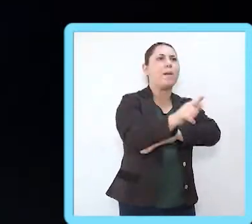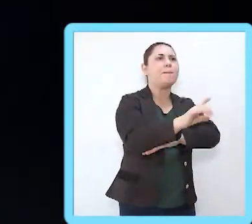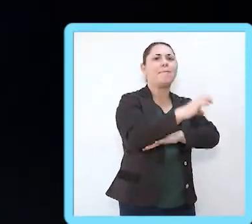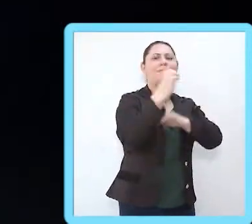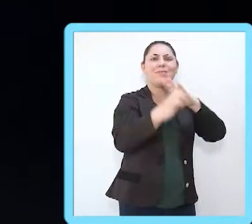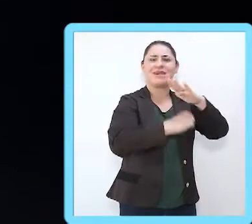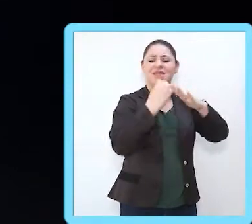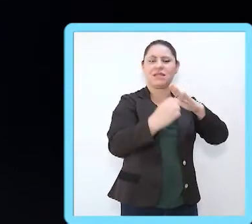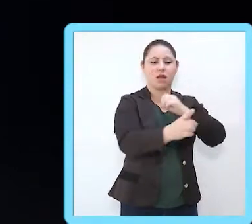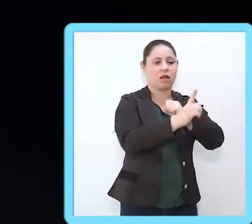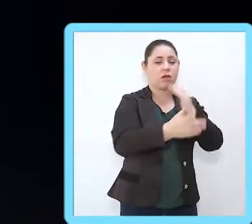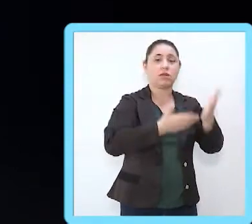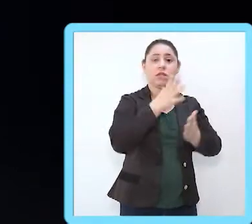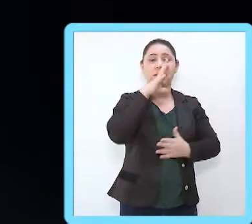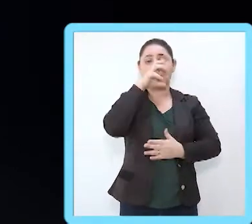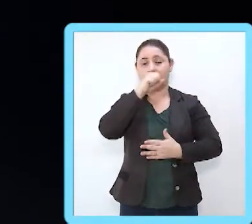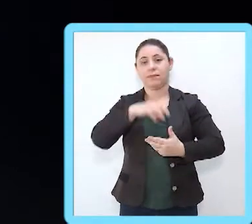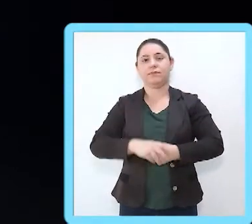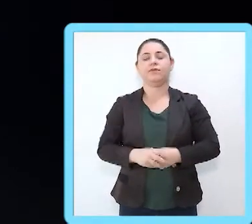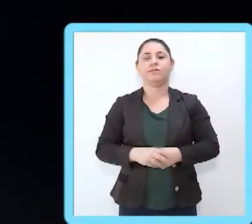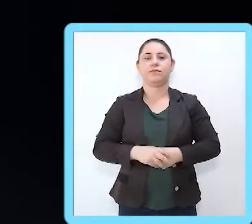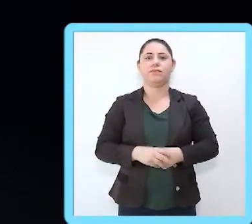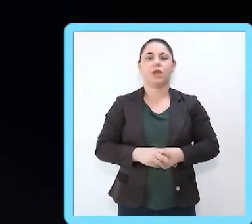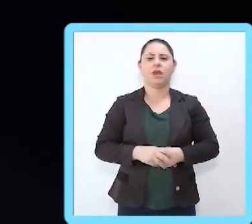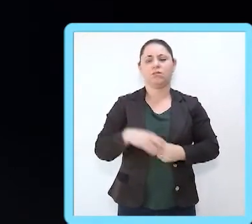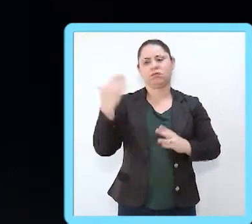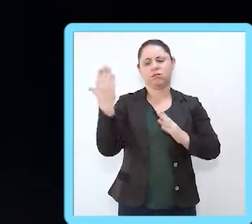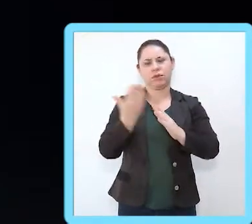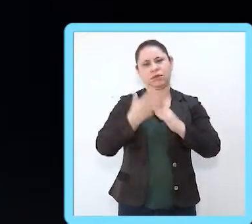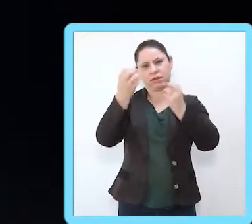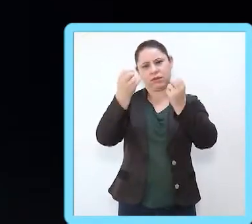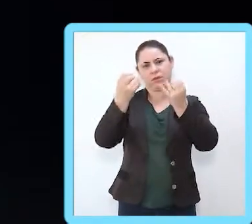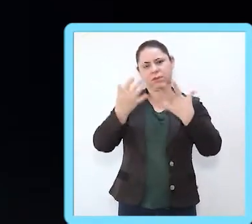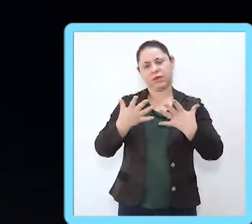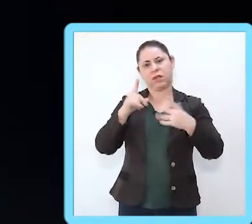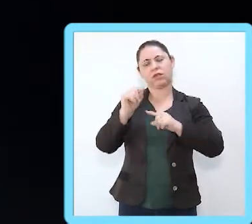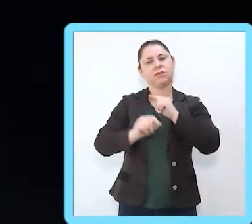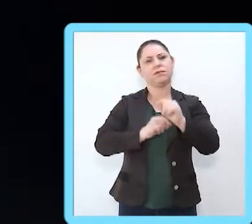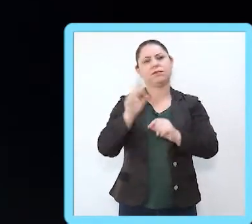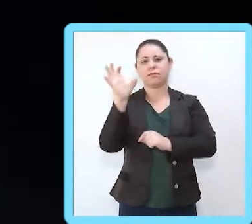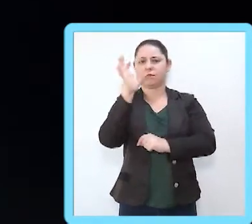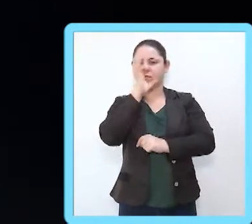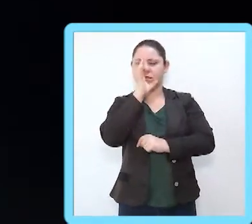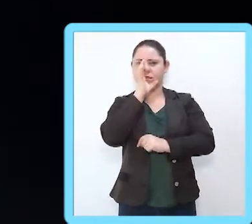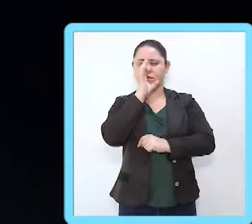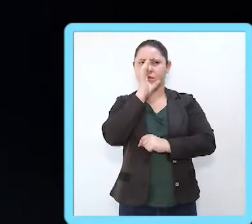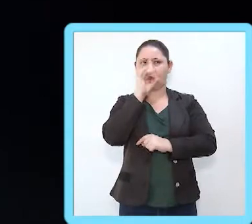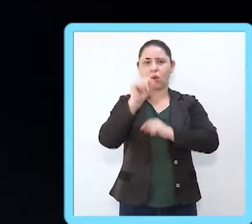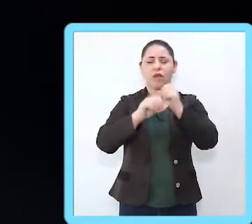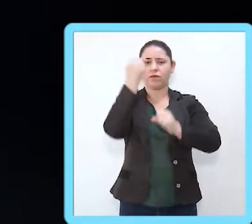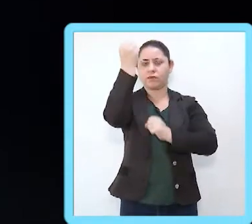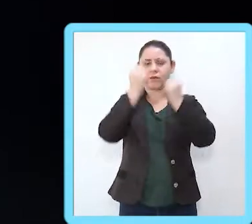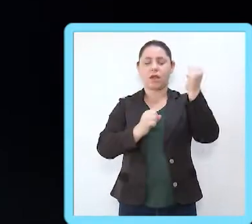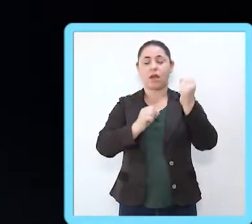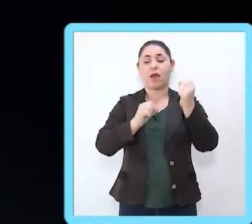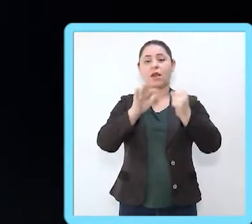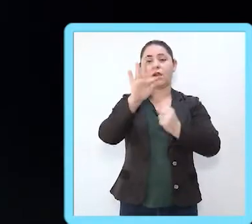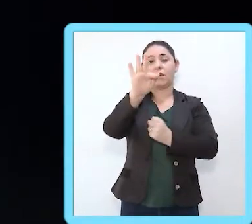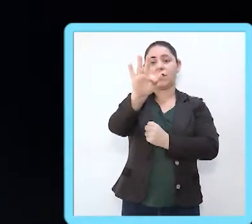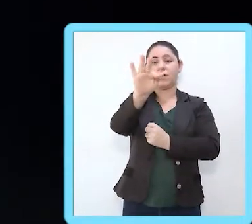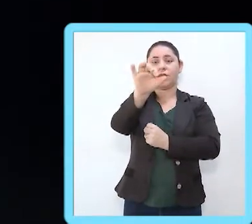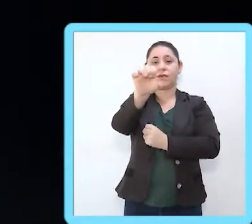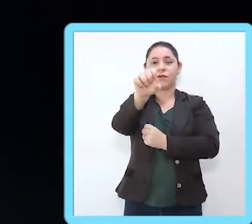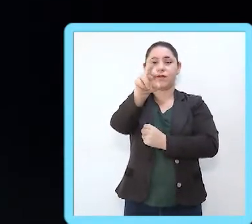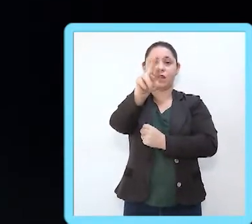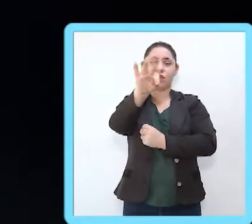Que bacana. Doutor Oswaldo, o senhor também falou no intervalo, queria que o senhor explicasse para quem está nos acompanhando, da fábrica de fertilizante em Três